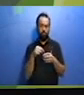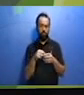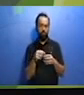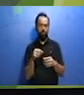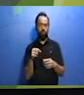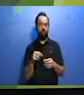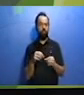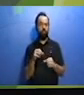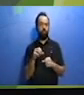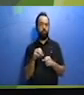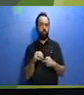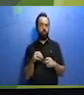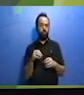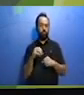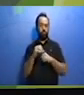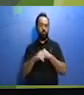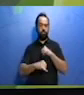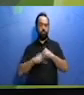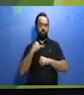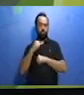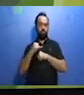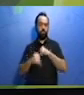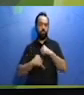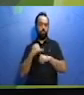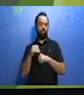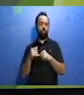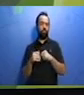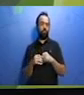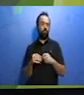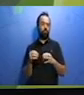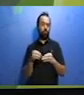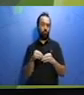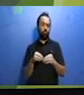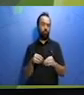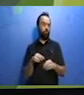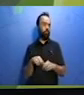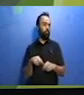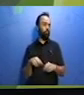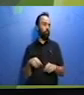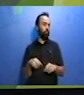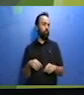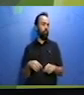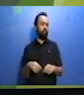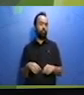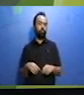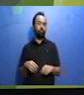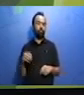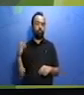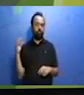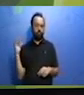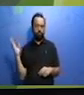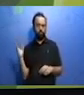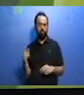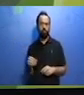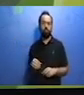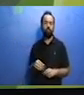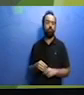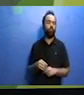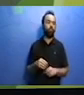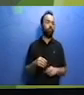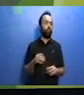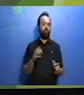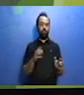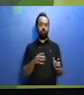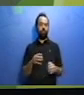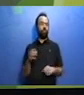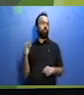variável de região para região. Então, nós temos aí o petróleo no Caucásio, o do Oriente Médio e o da